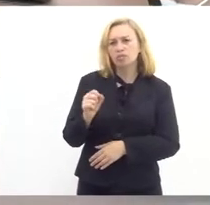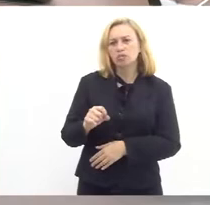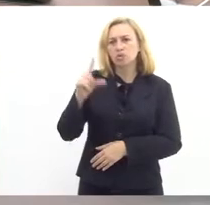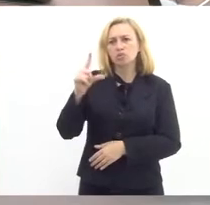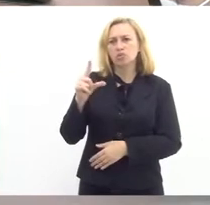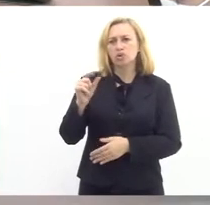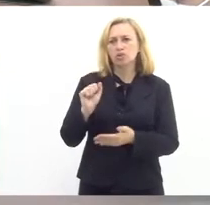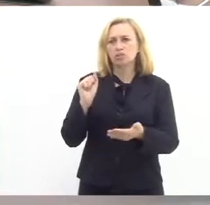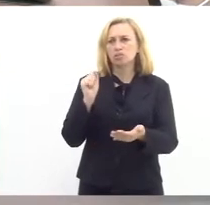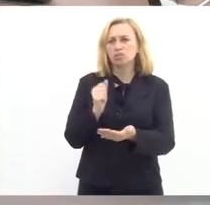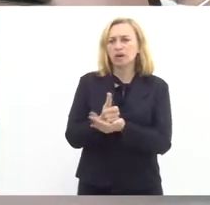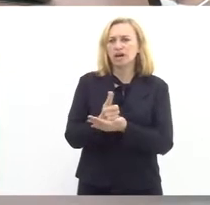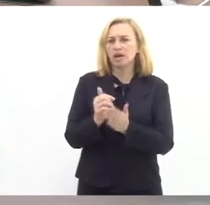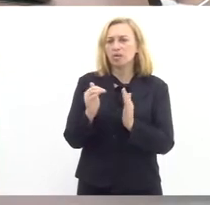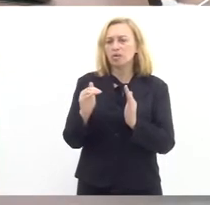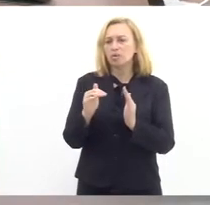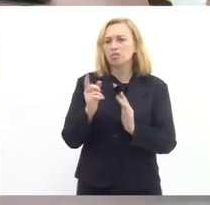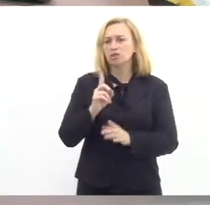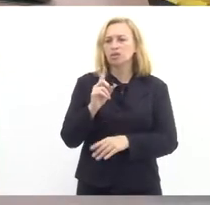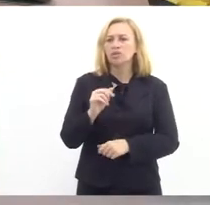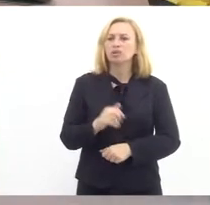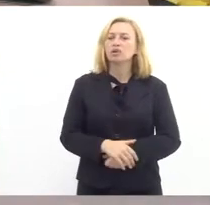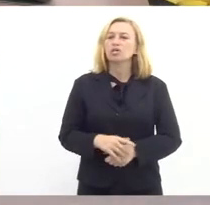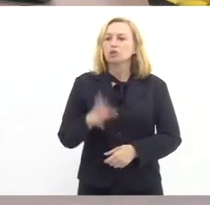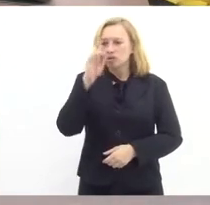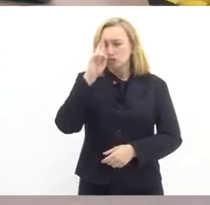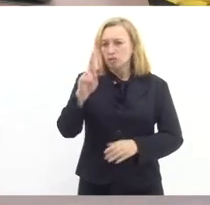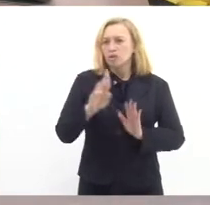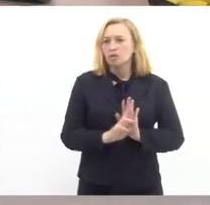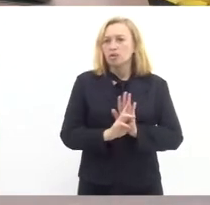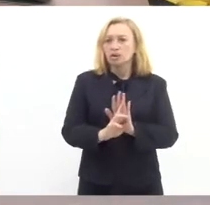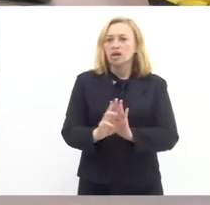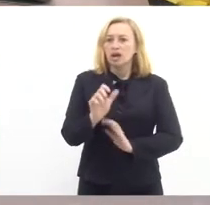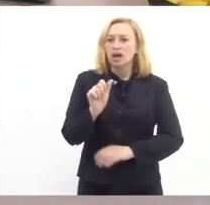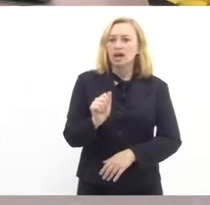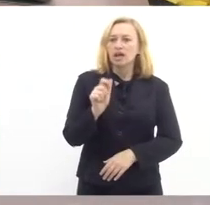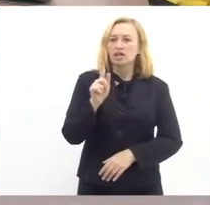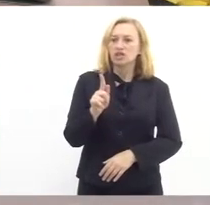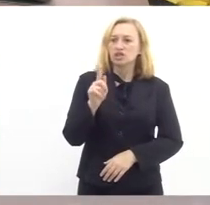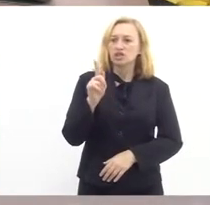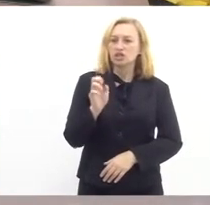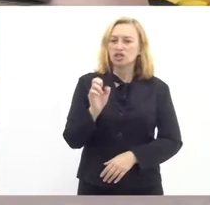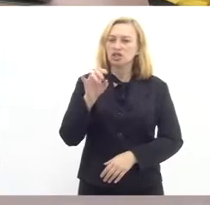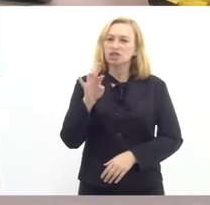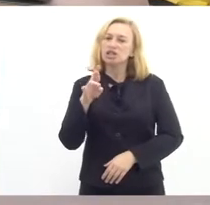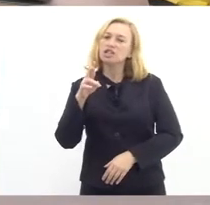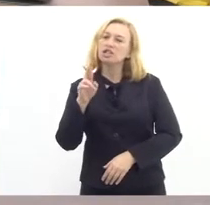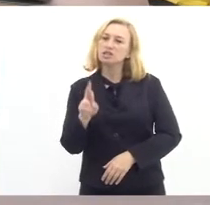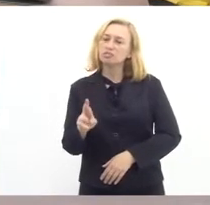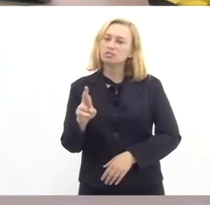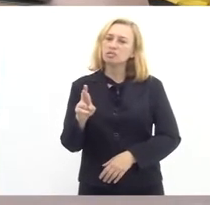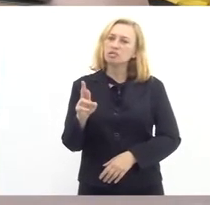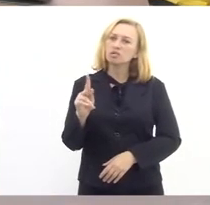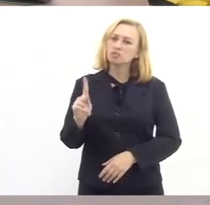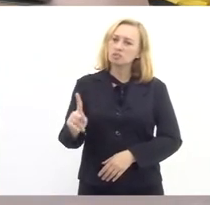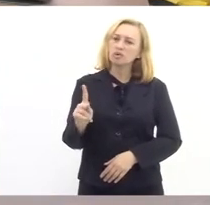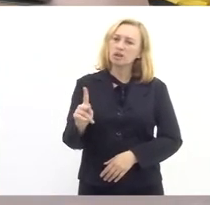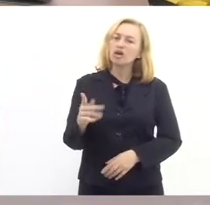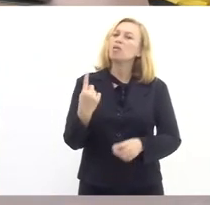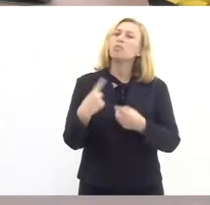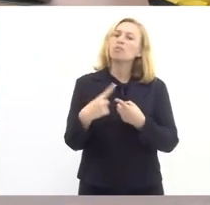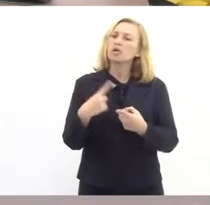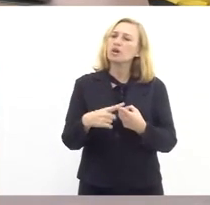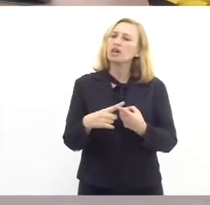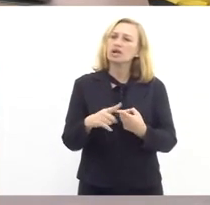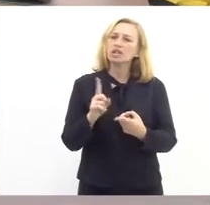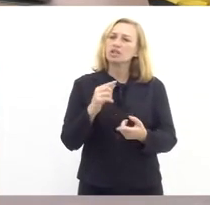nenhum momento, o senhor, como representante da Getransp, em conversa com o secretário de transporte, o porquê da postergação do